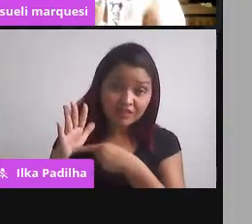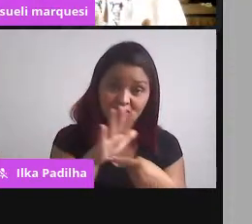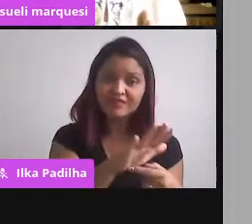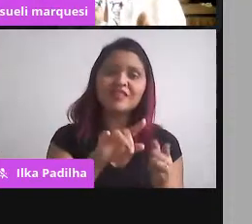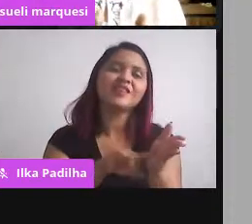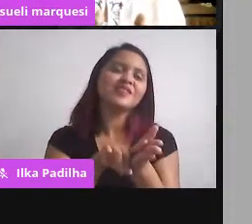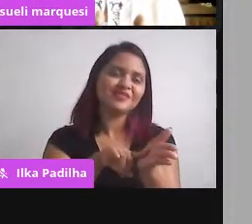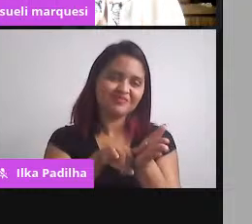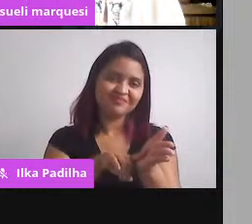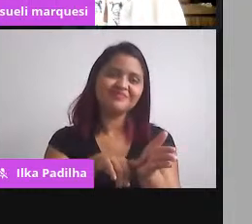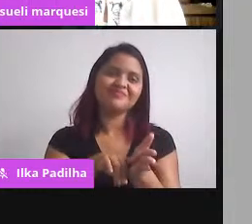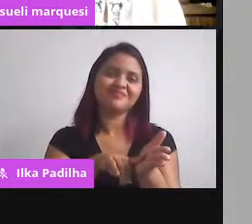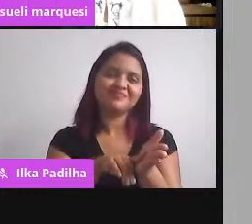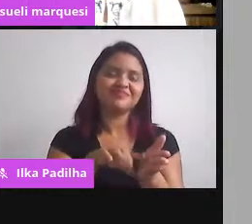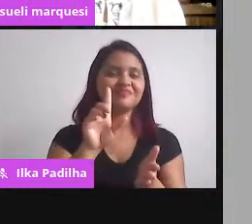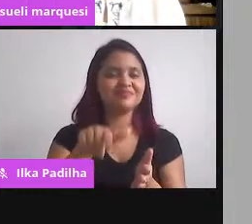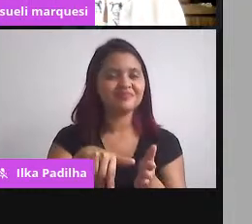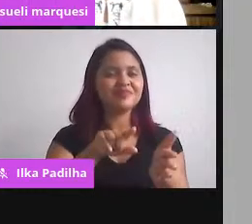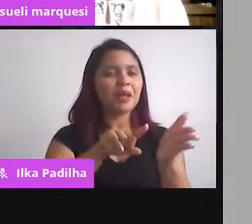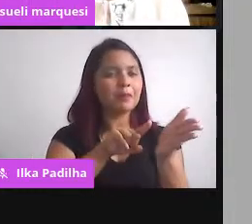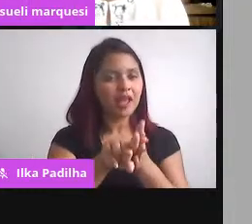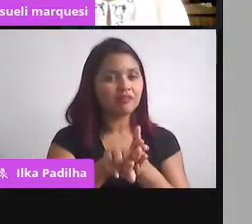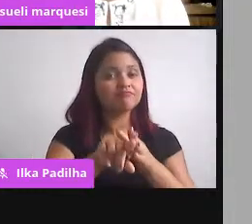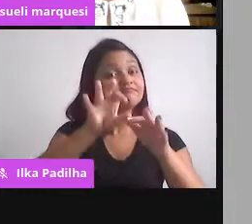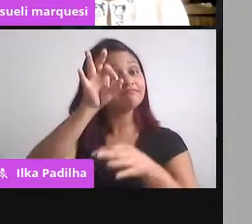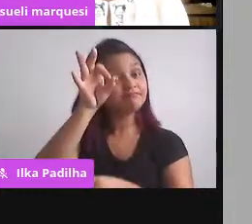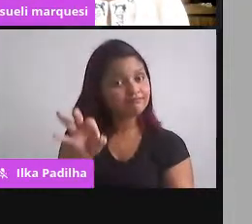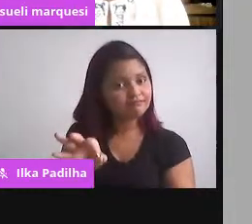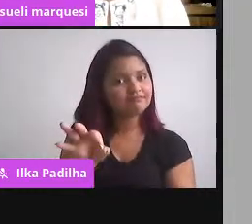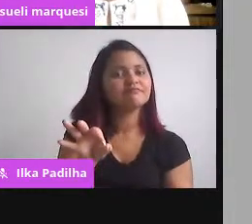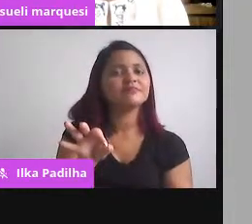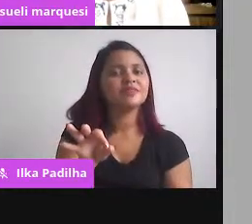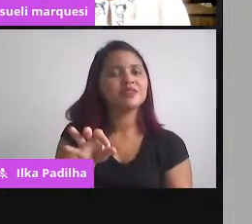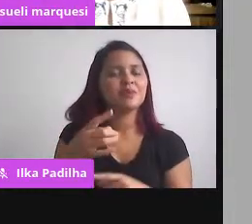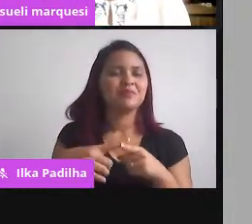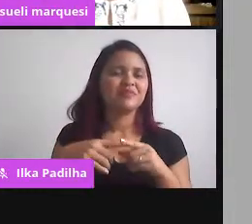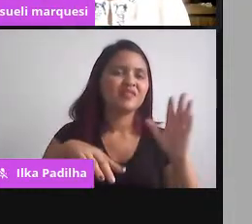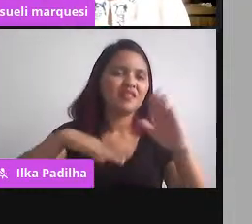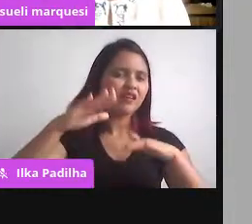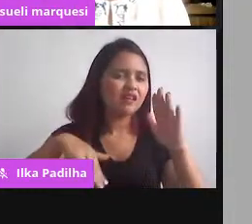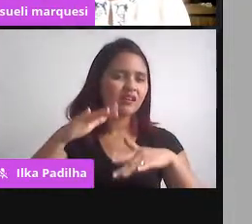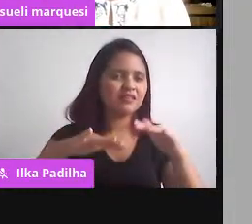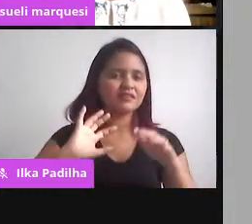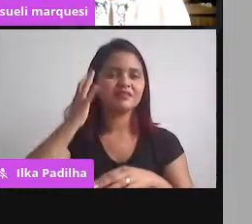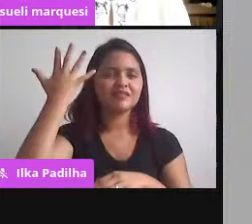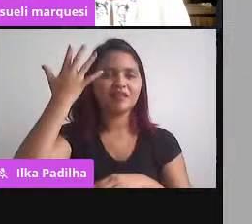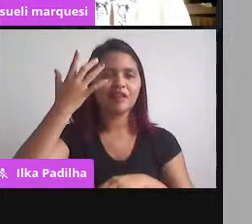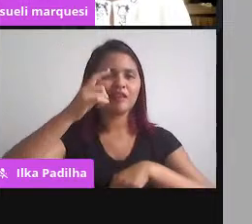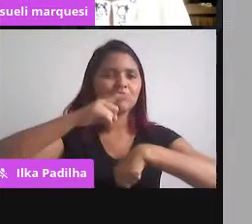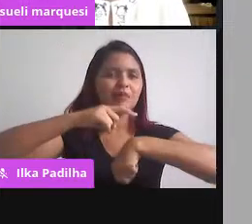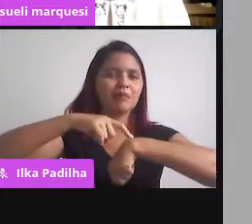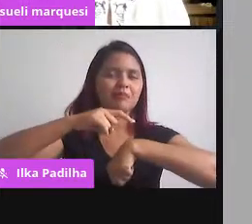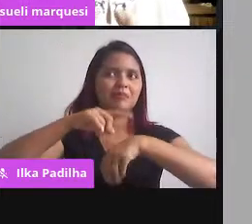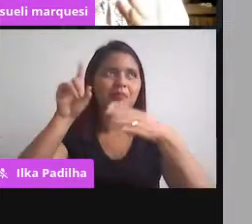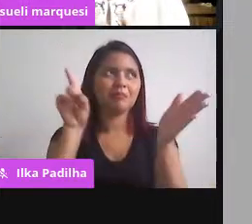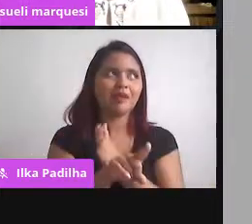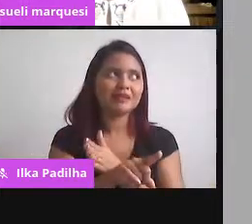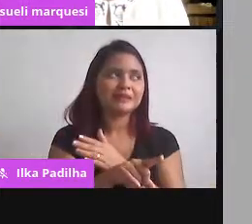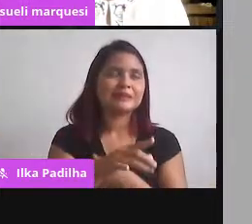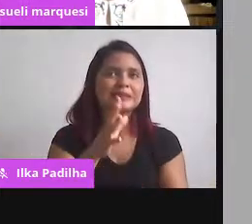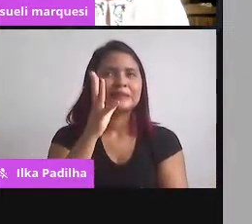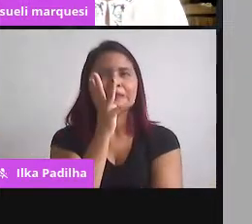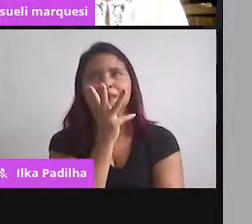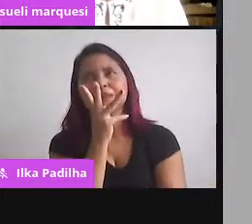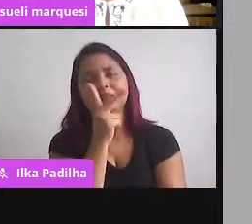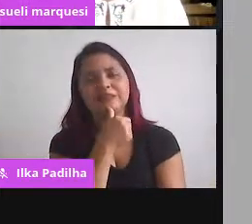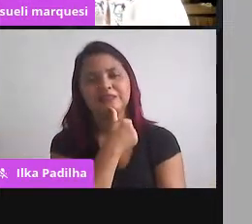por perguntas bem estabelecidas. Às vezes a gente leva muito mais tempo para perguntar do que para responder, né? Perguntas